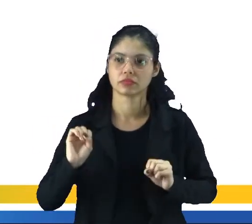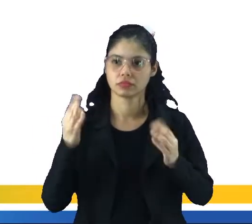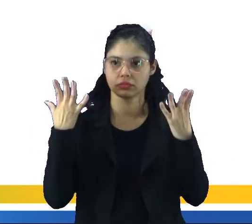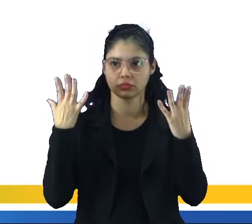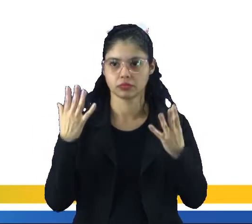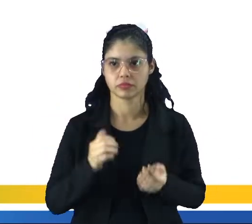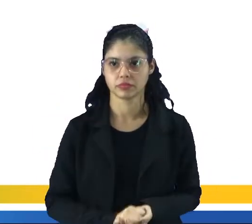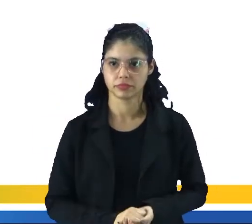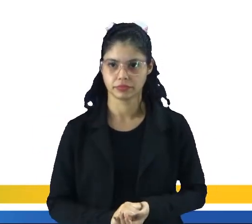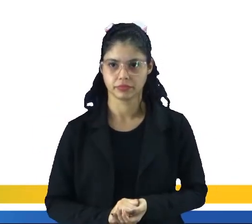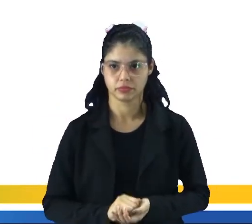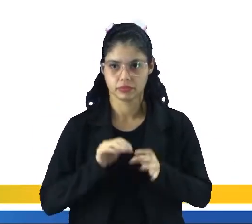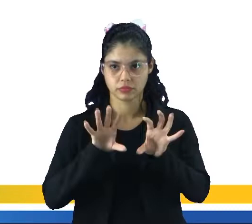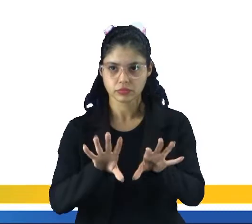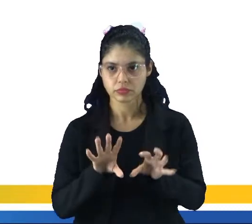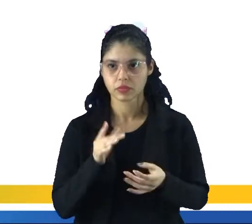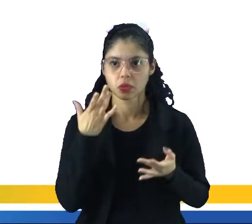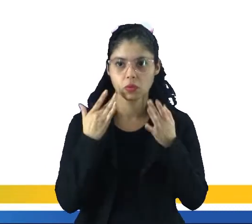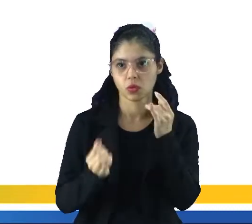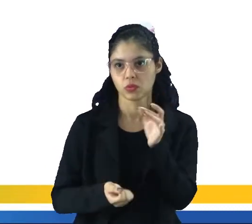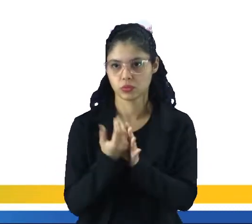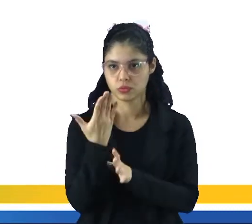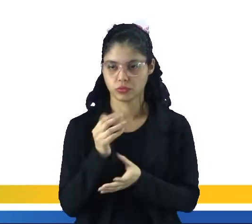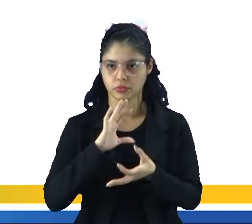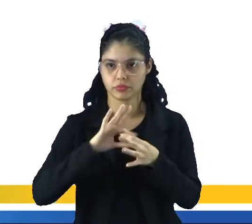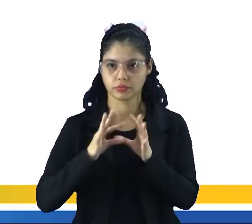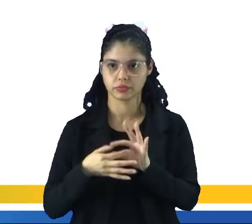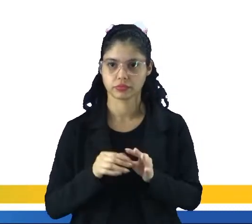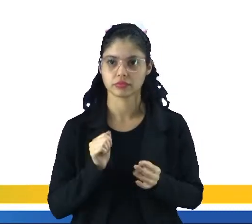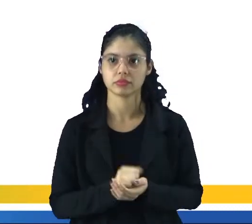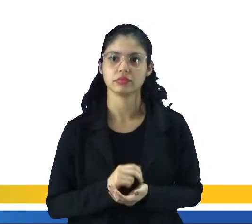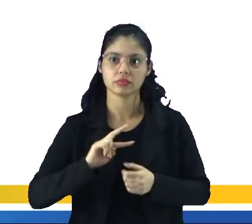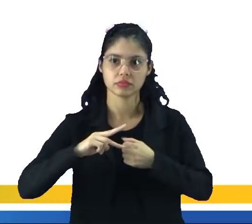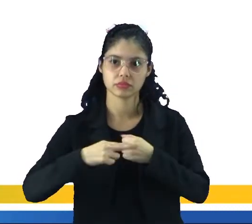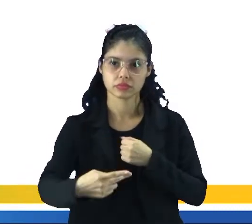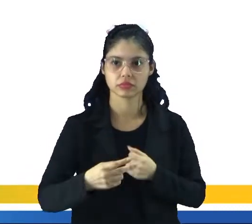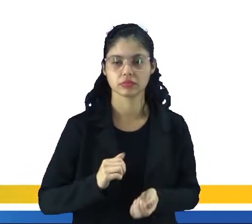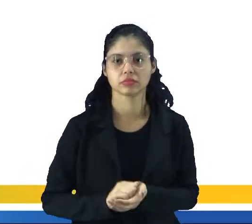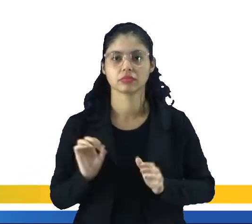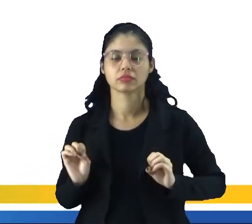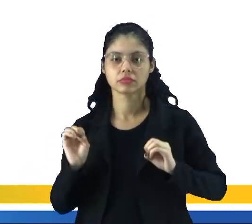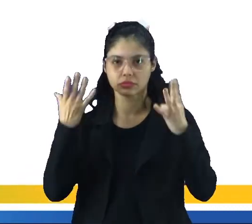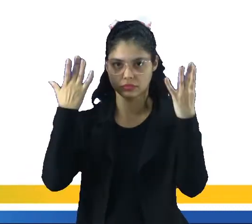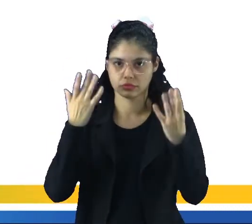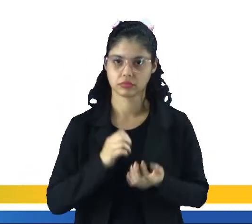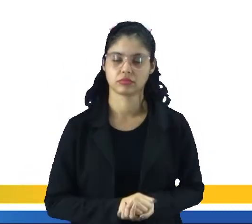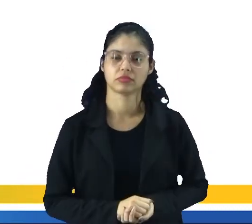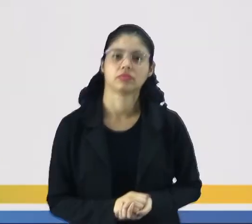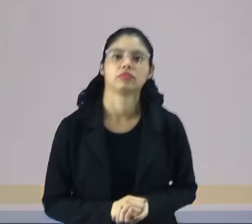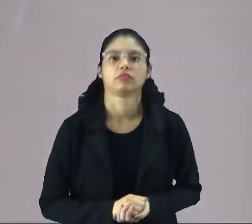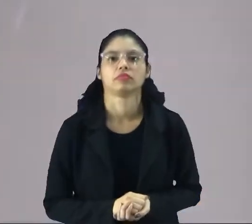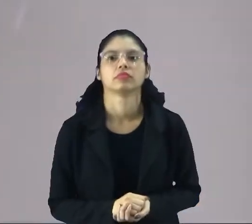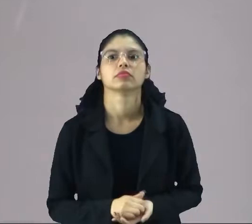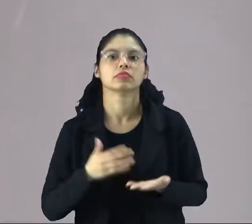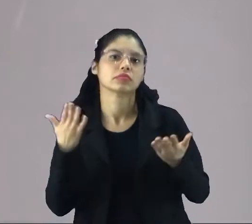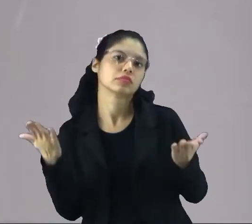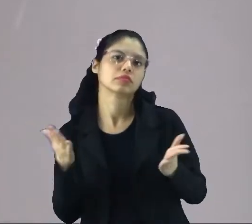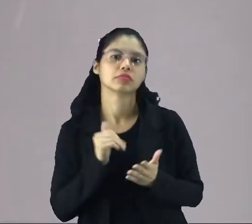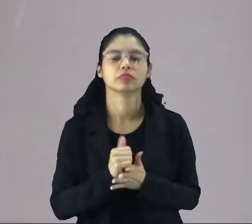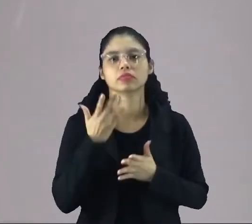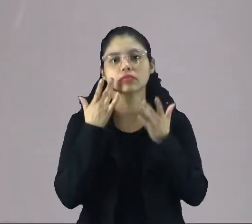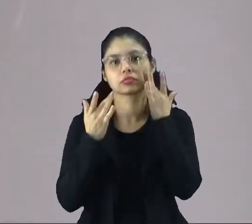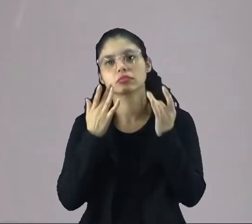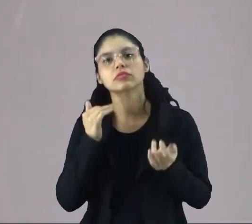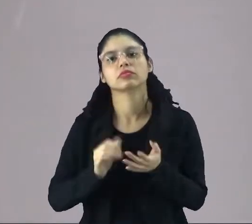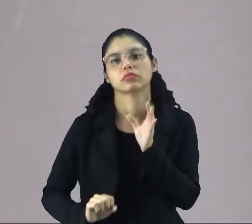diversão. Assim, o teatro surge nesse contexto e em consequências dessas festas, Então, o teatro ele